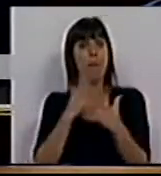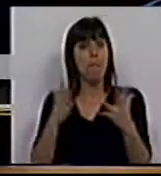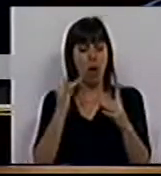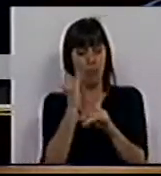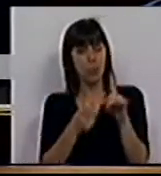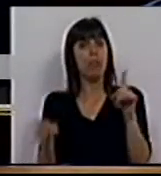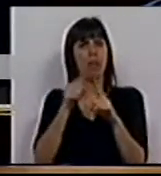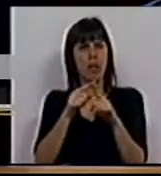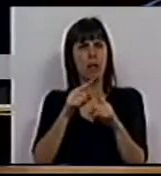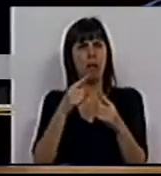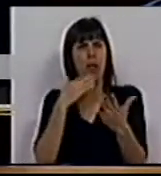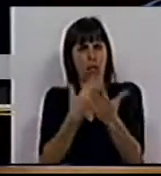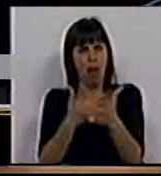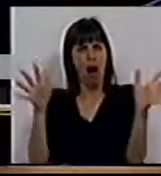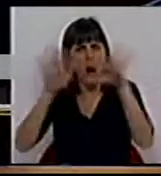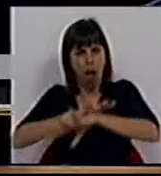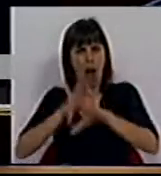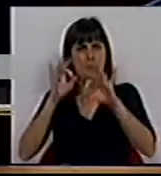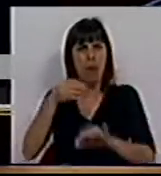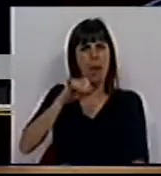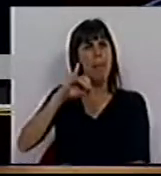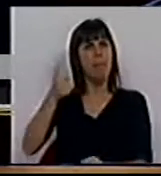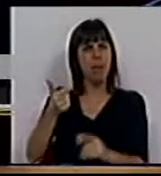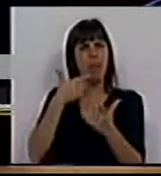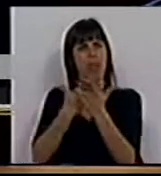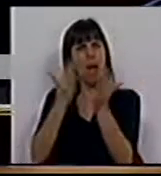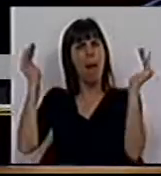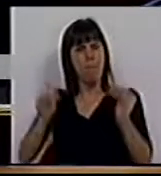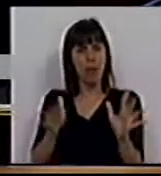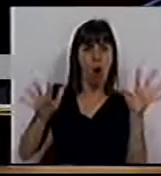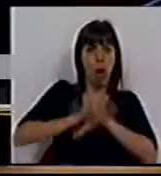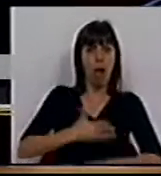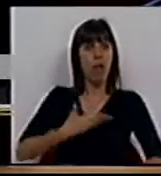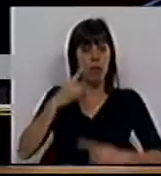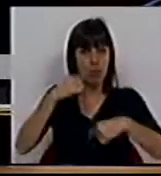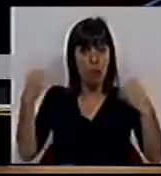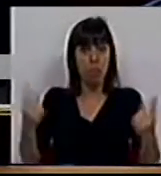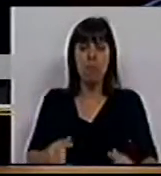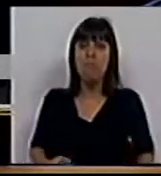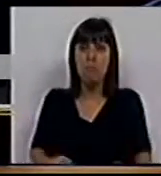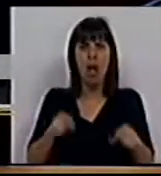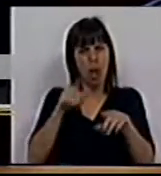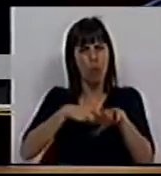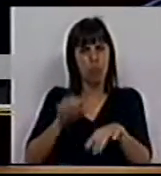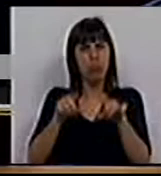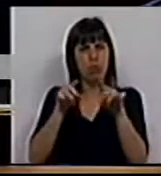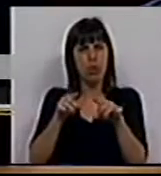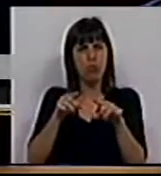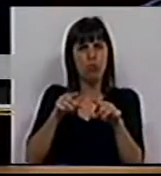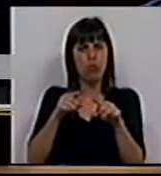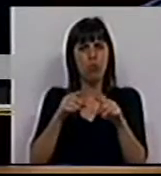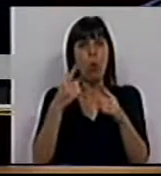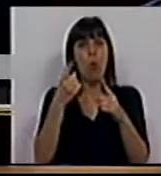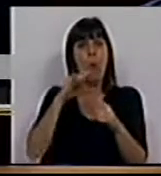maior inflação empola artificialmente o PIB e diminui artificialmente a dívida pública? Será que é por isso que usa